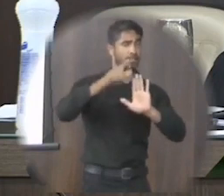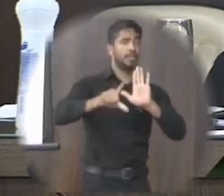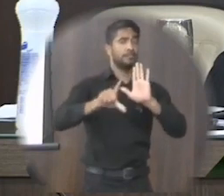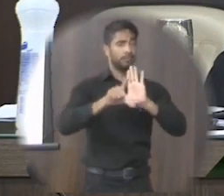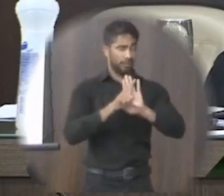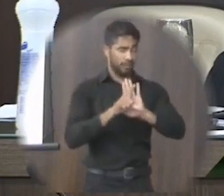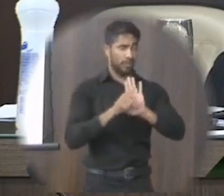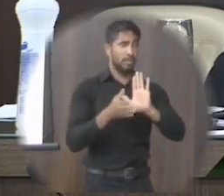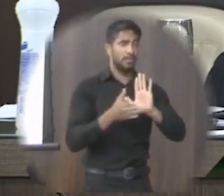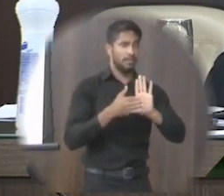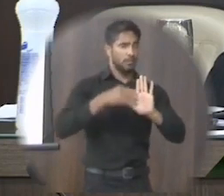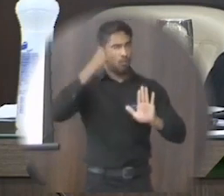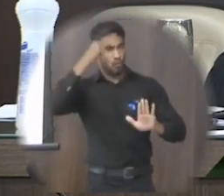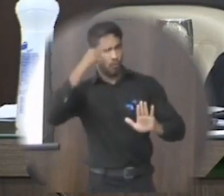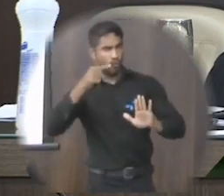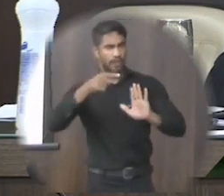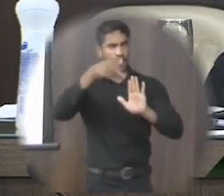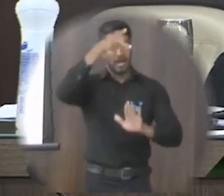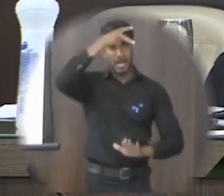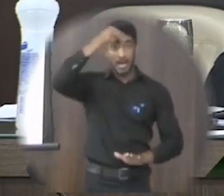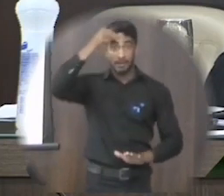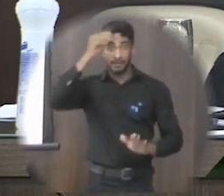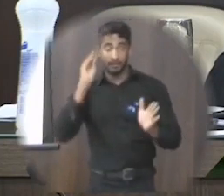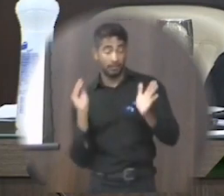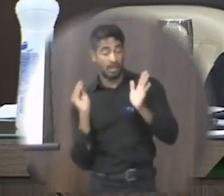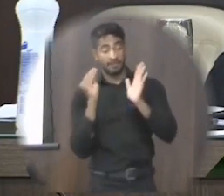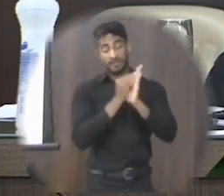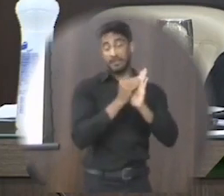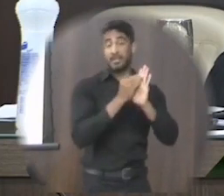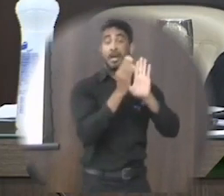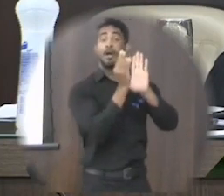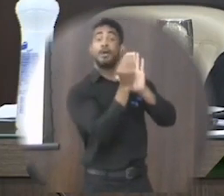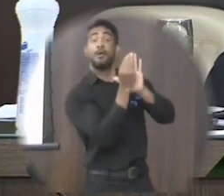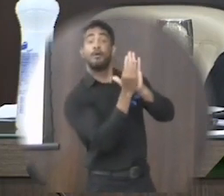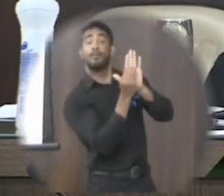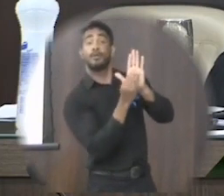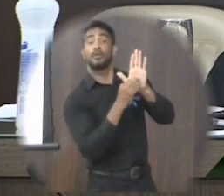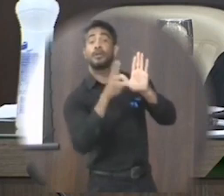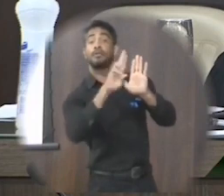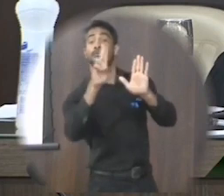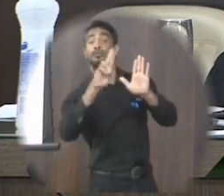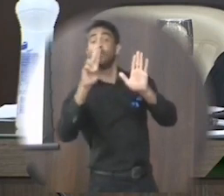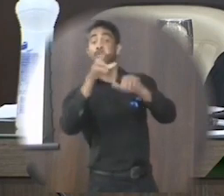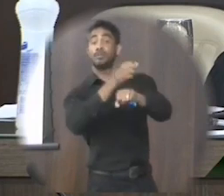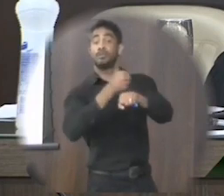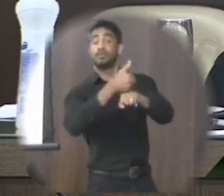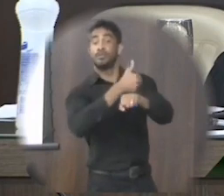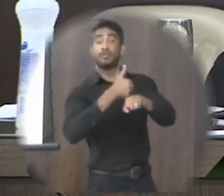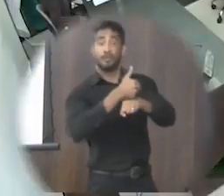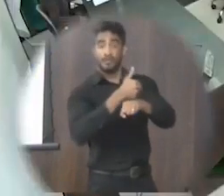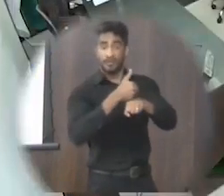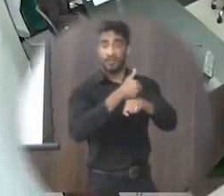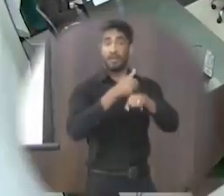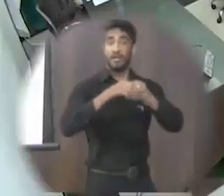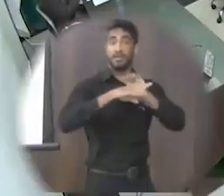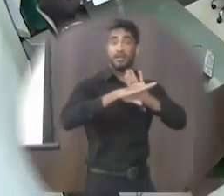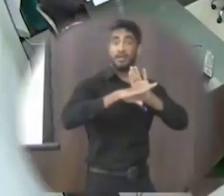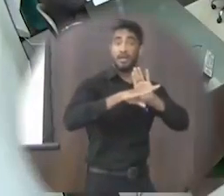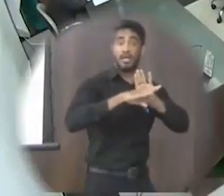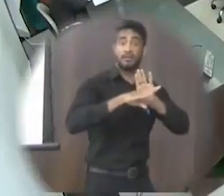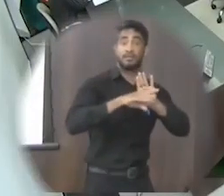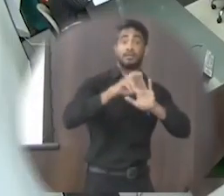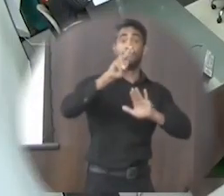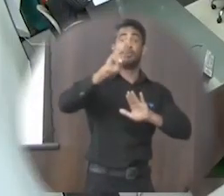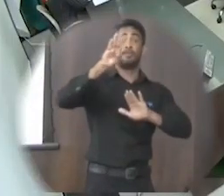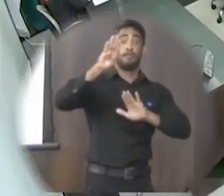pretende obrigar a Prefeitura de Janaúba a fixar os cronogramas dos nomes dos profissionais atendentes das unidades básicas de